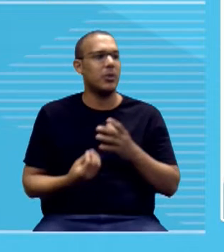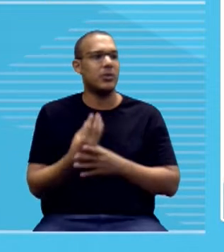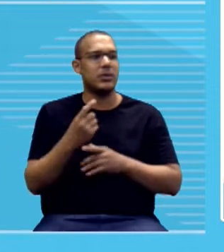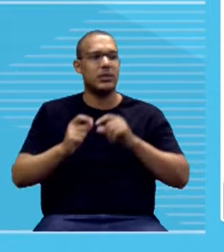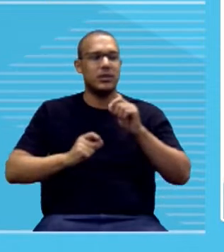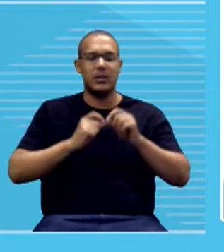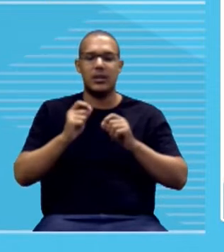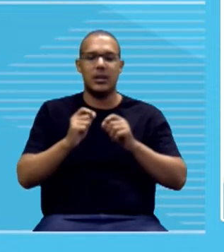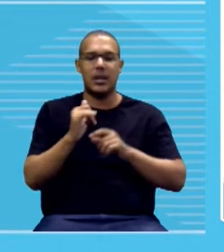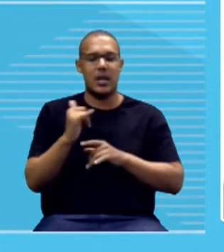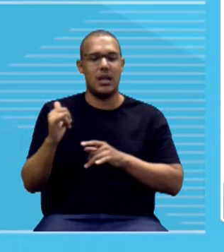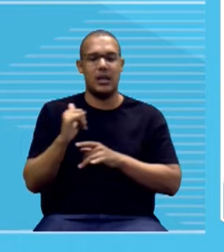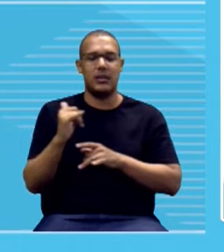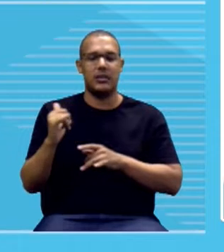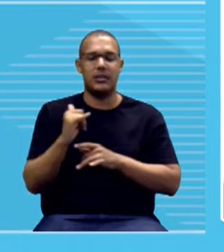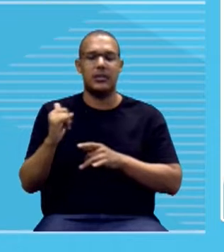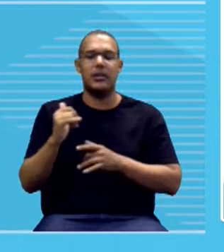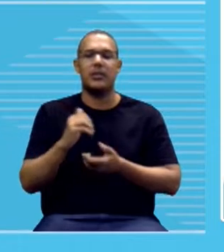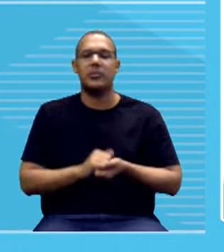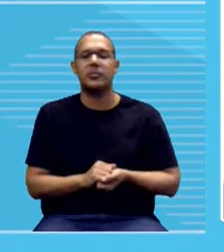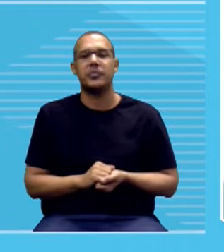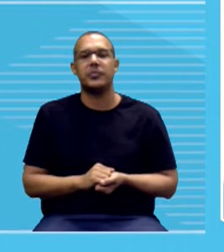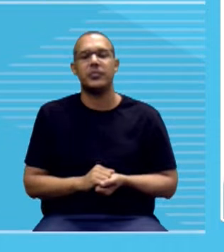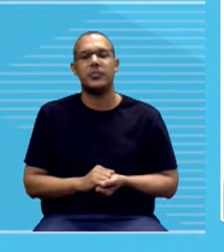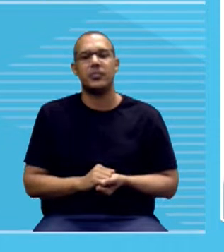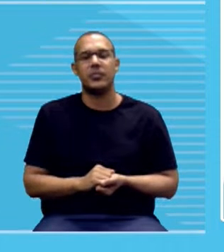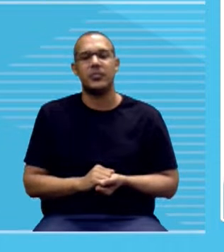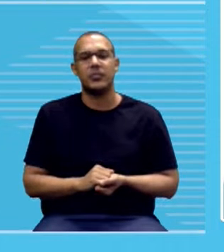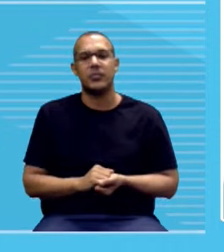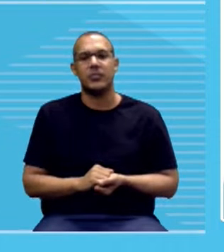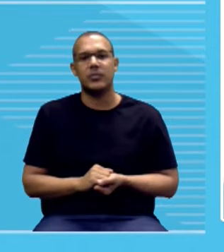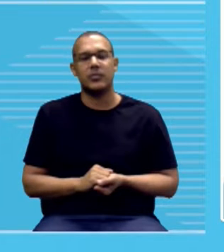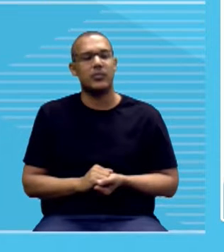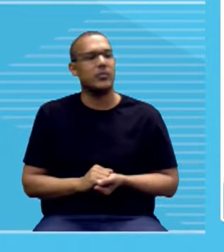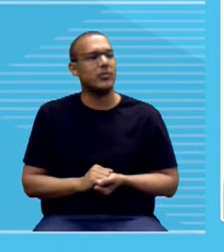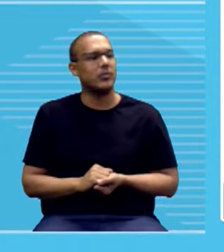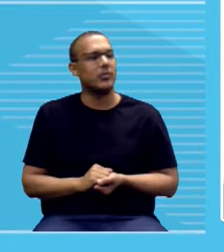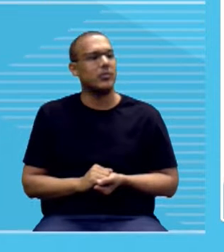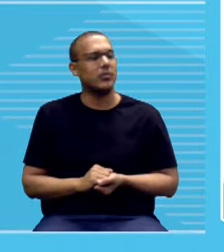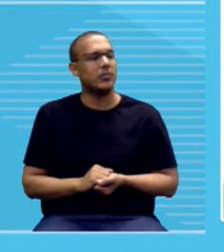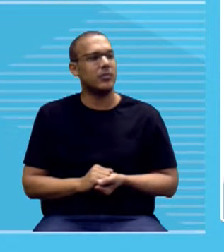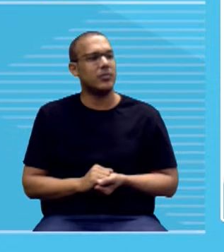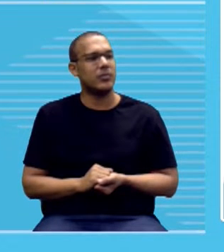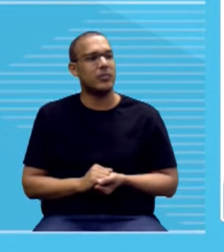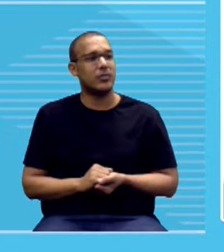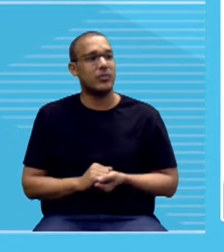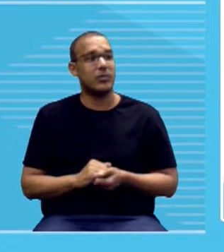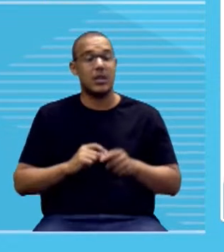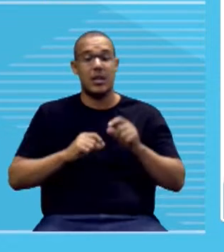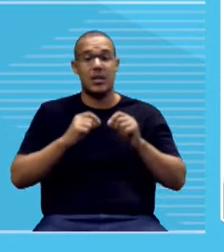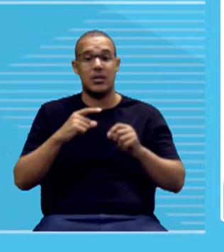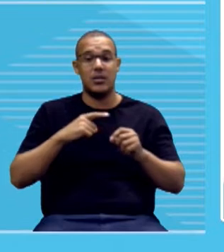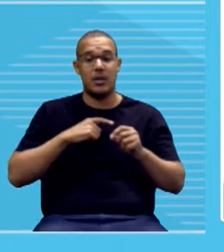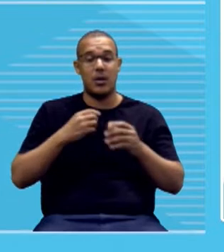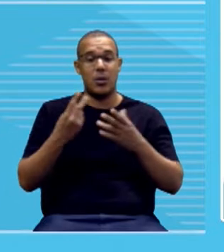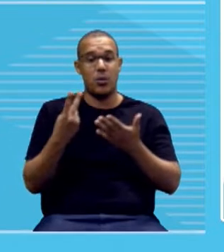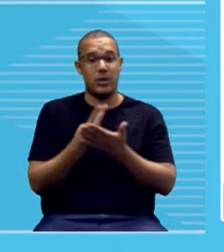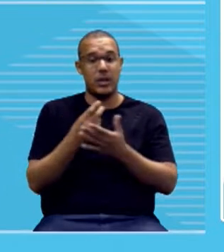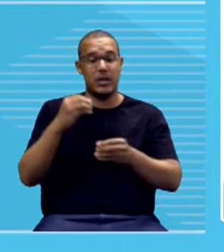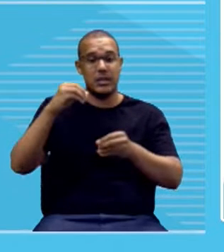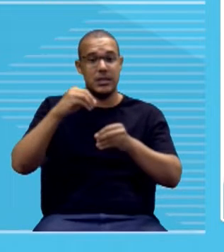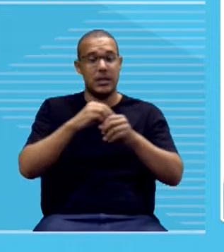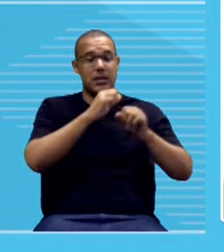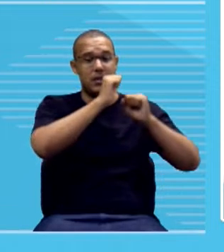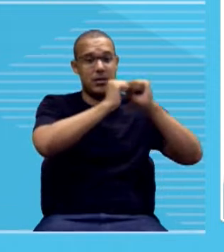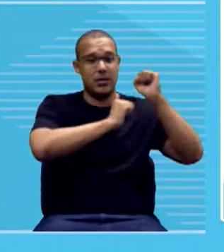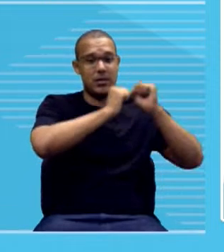eletricidade, certo? Então, isso aí é o que tem a ver dentro da usina nuclear. É